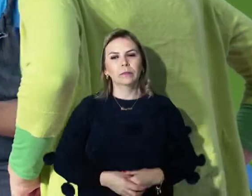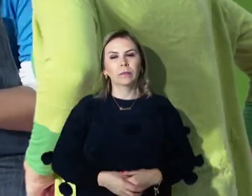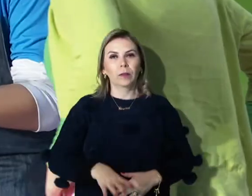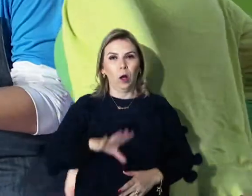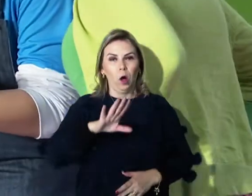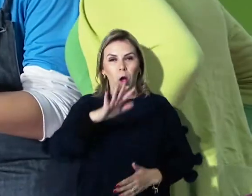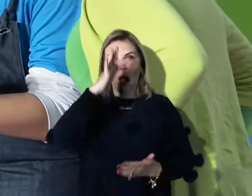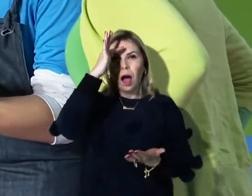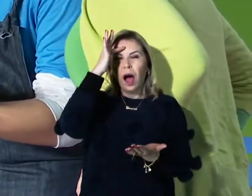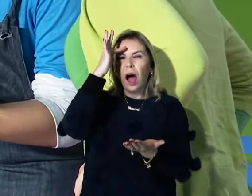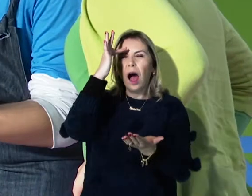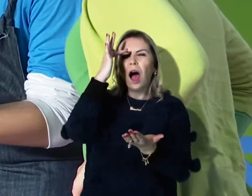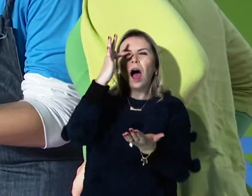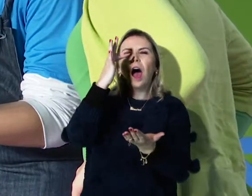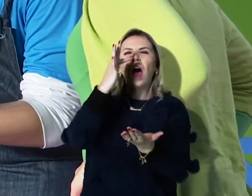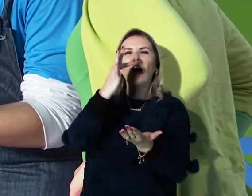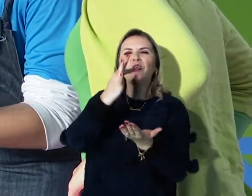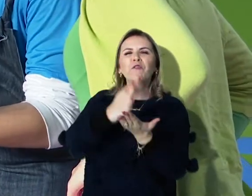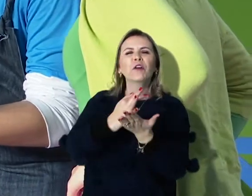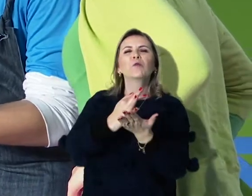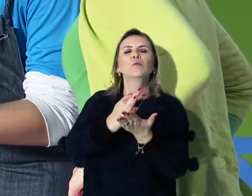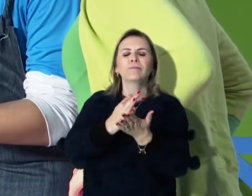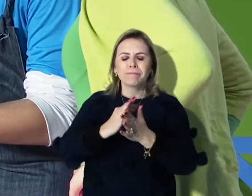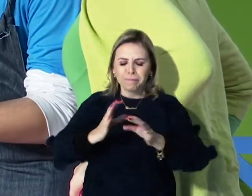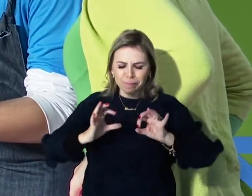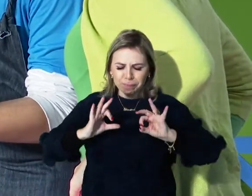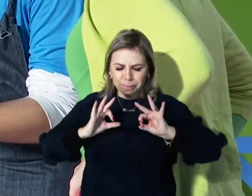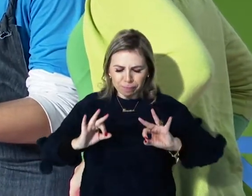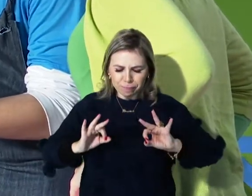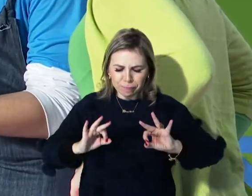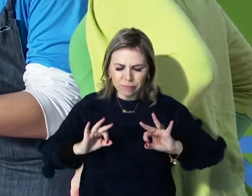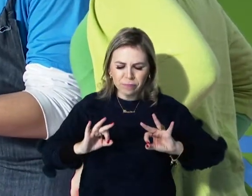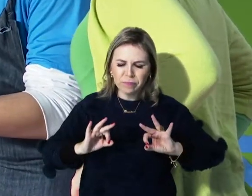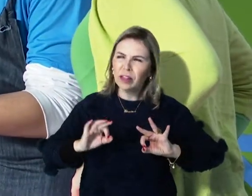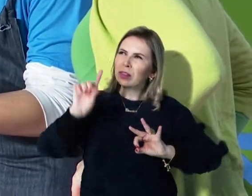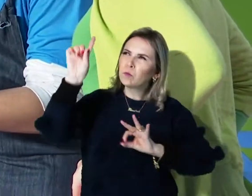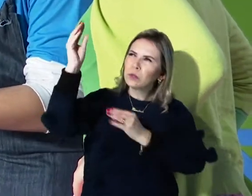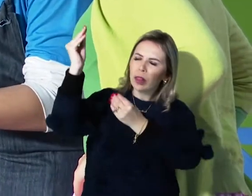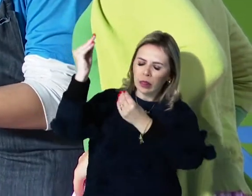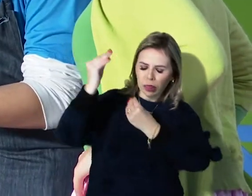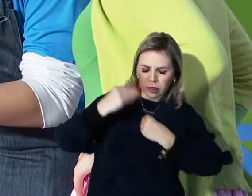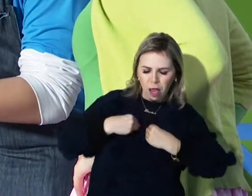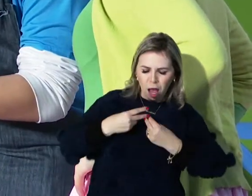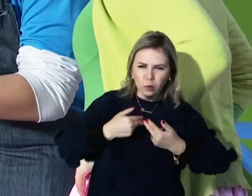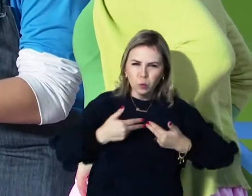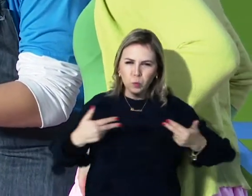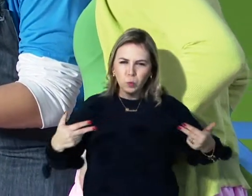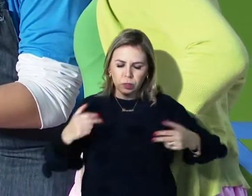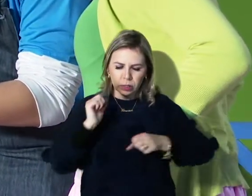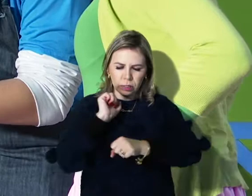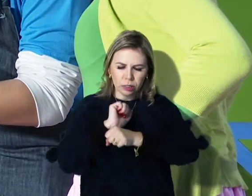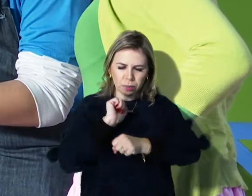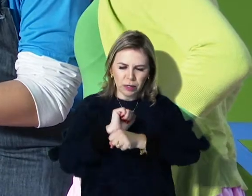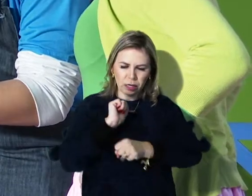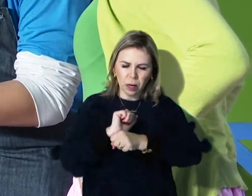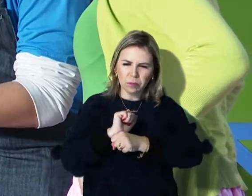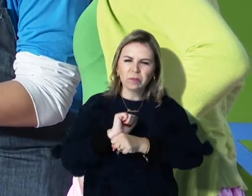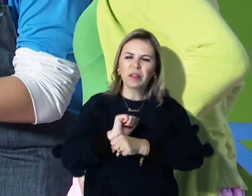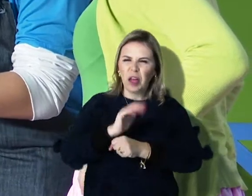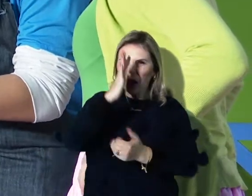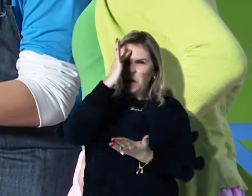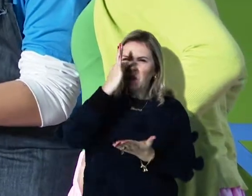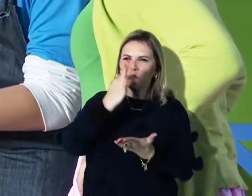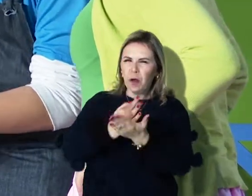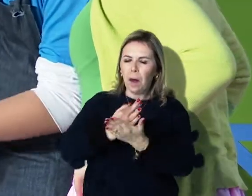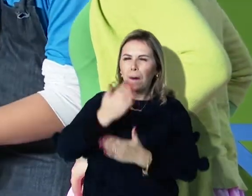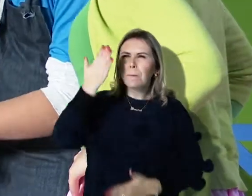Aqui. A fé é a certeza de que vamos receber as coisas que esperamos e a prova de que existem coisas